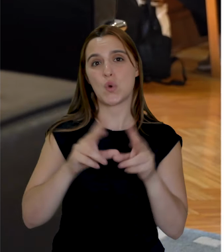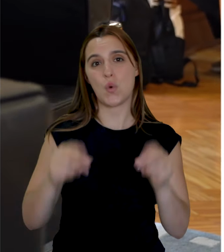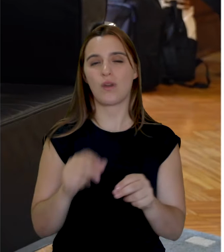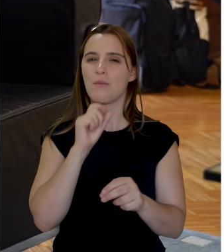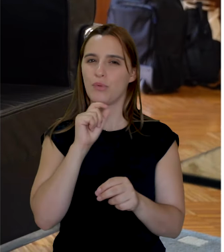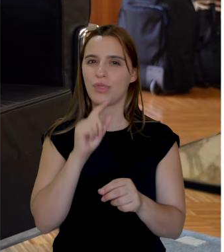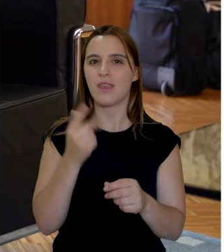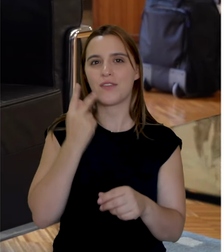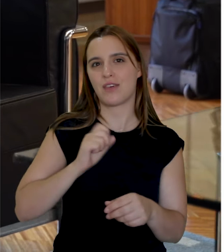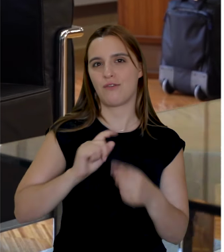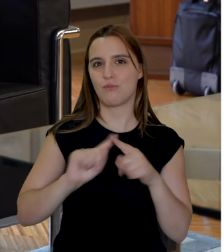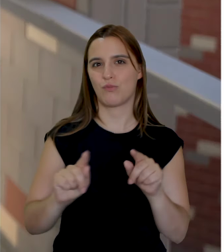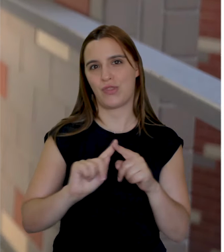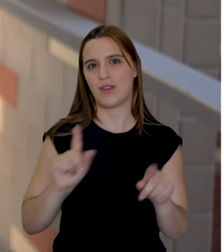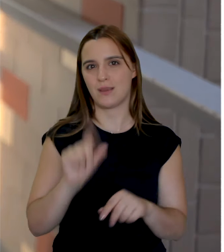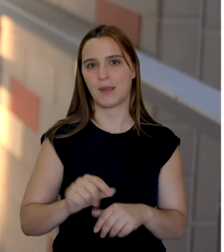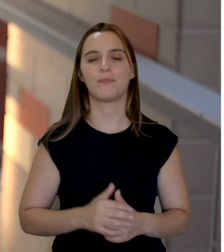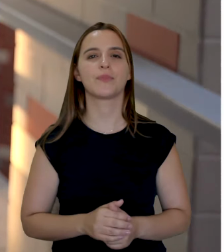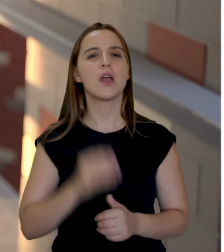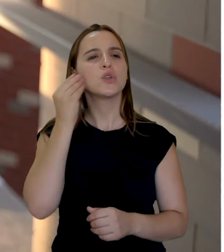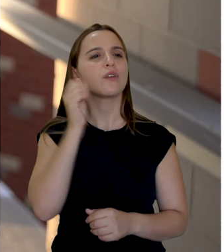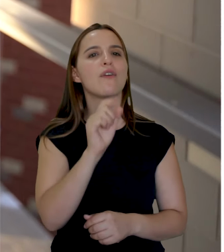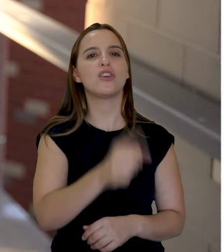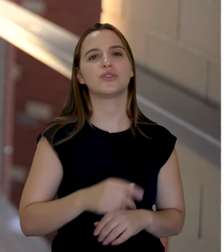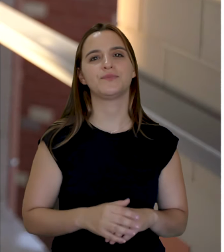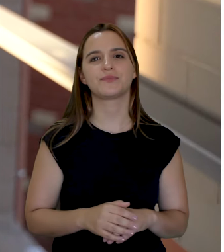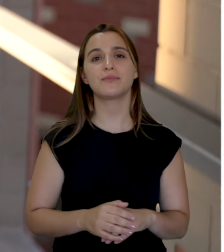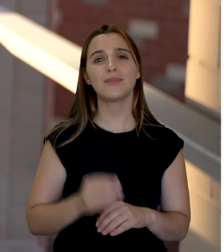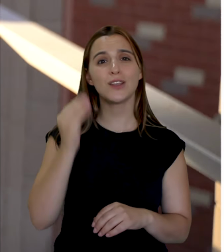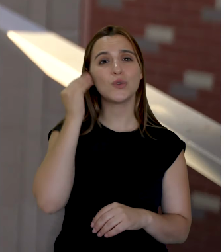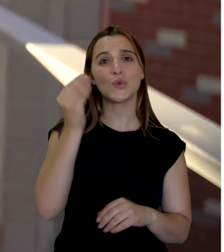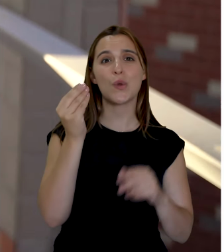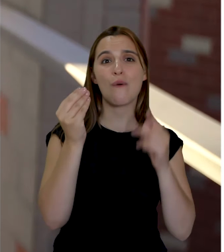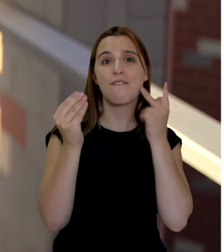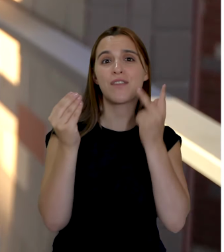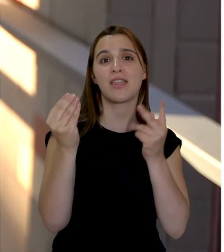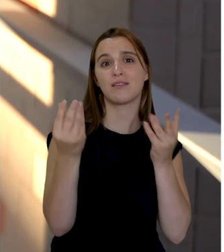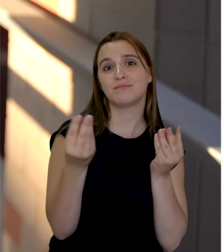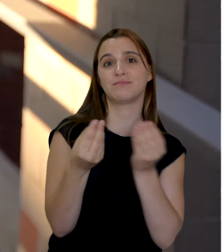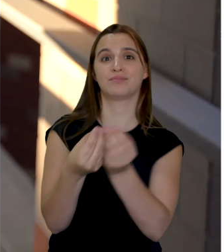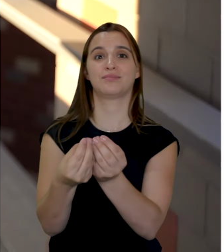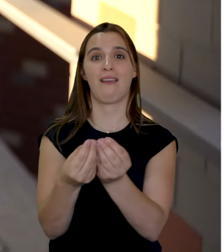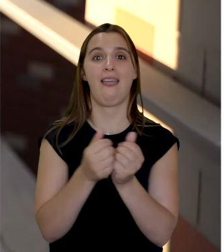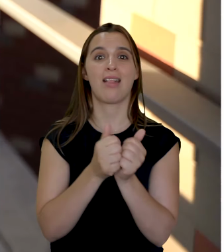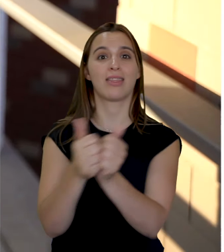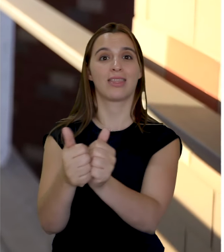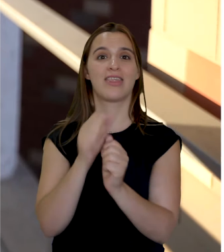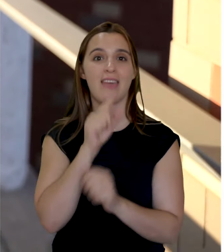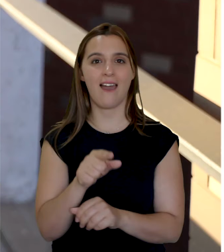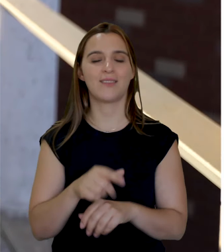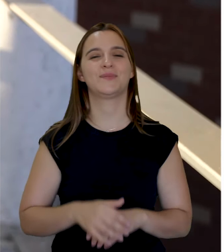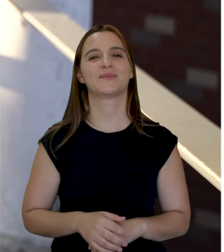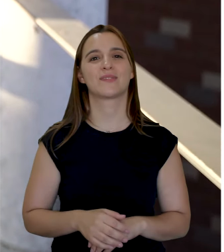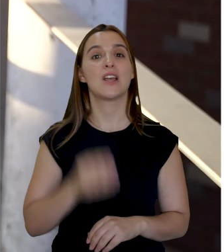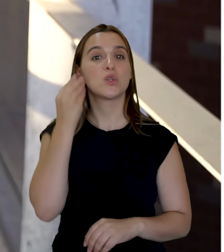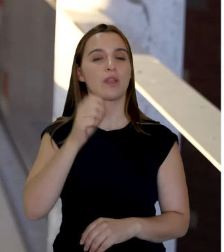certamente alguma diferença. Qual é o teu sonho? Os sonhos é que comandam a vida do homem. Portanto, o meu sonho,